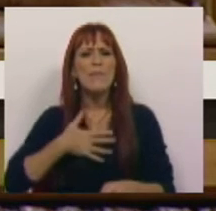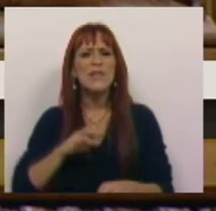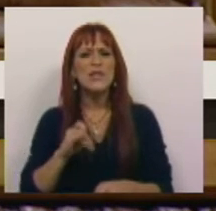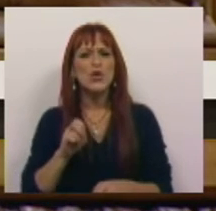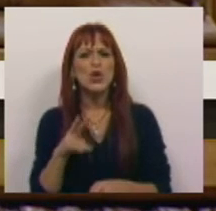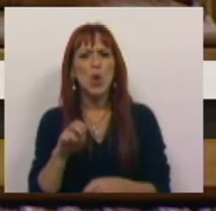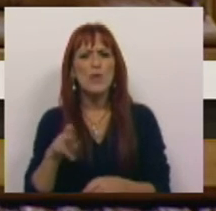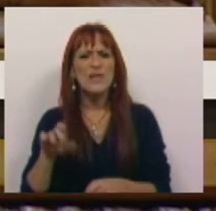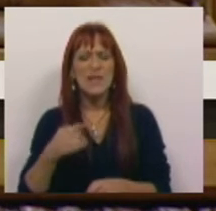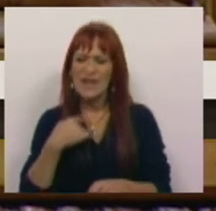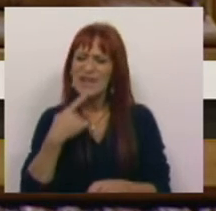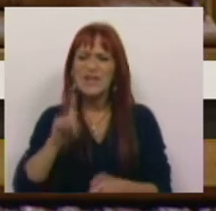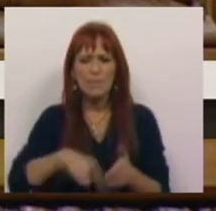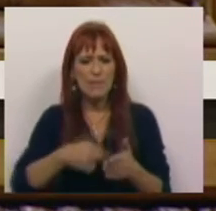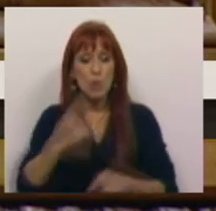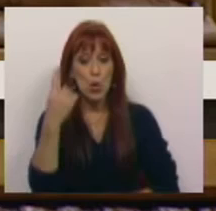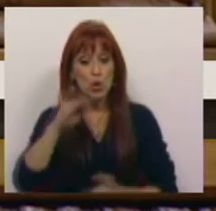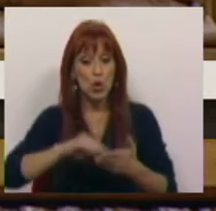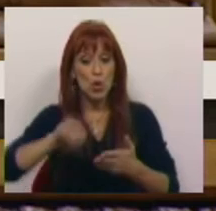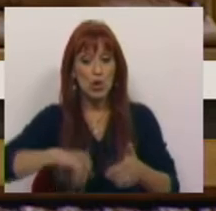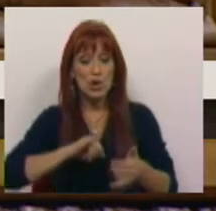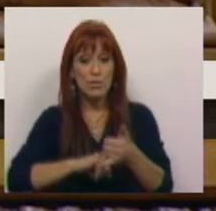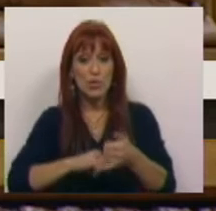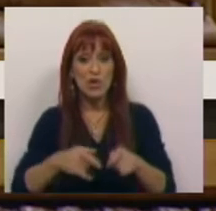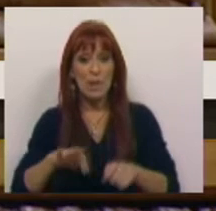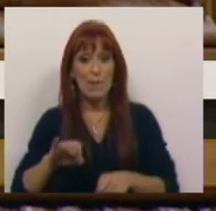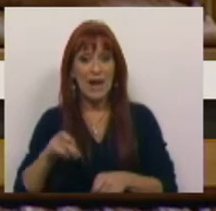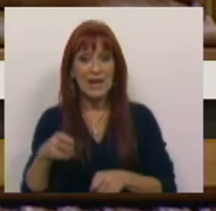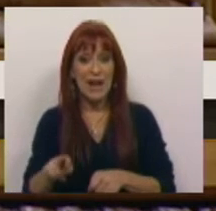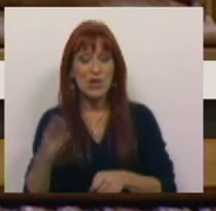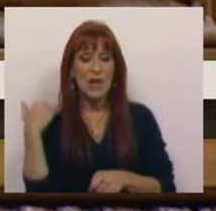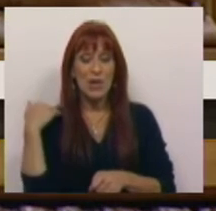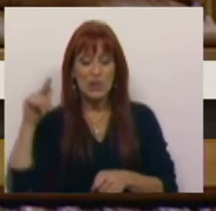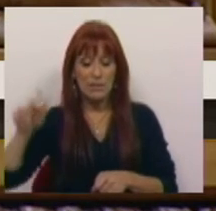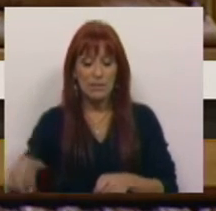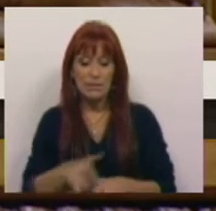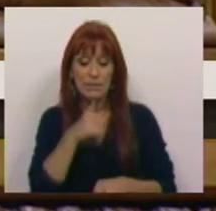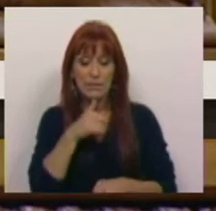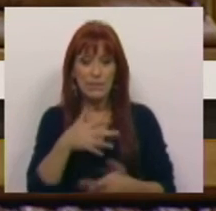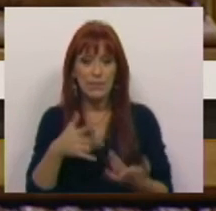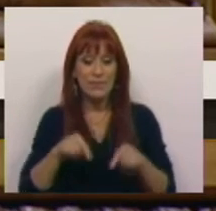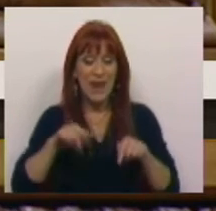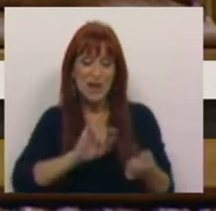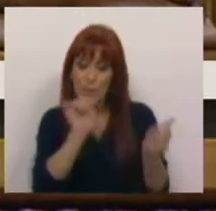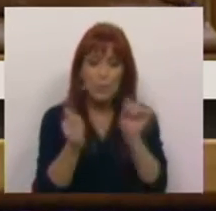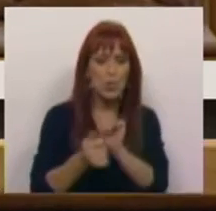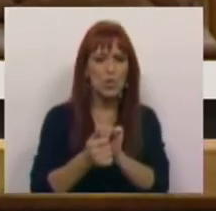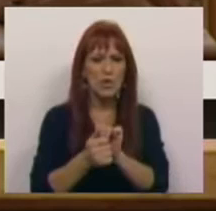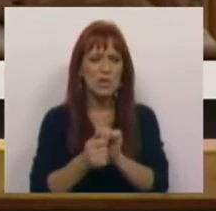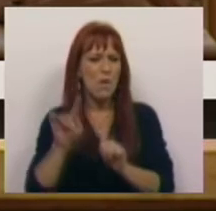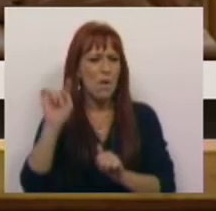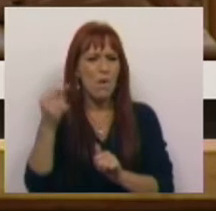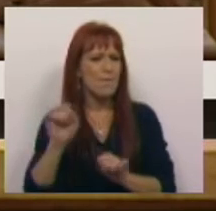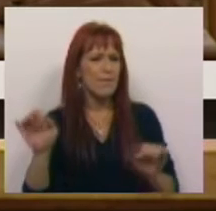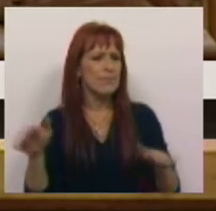disso, foi anunciada a intenção de rescindir um dos contratos com o consórcio Partex Repsol no litoral algarvio. Esta mudança não teria